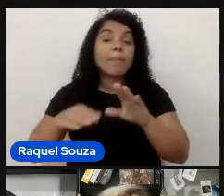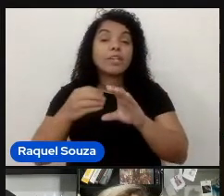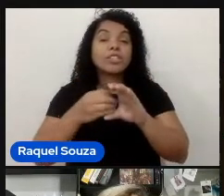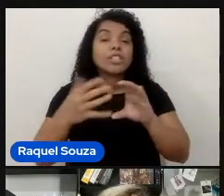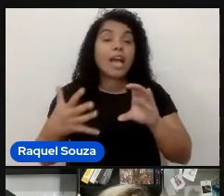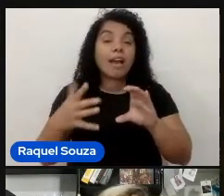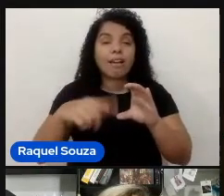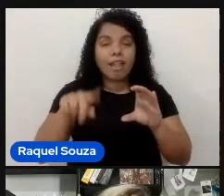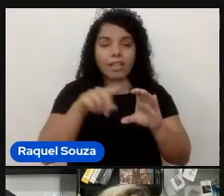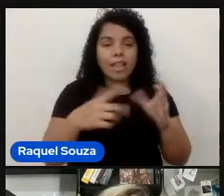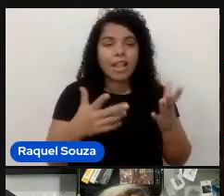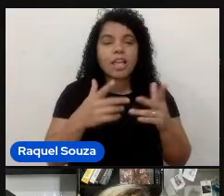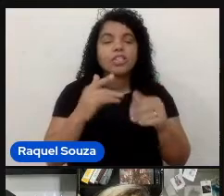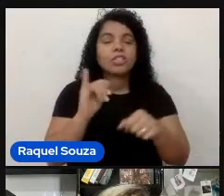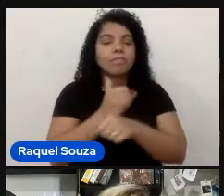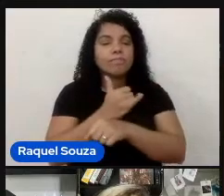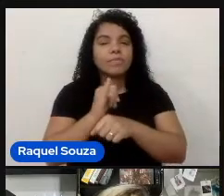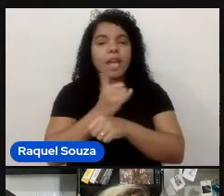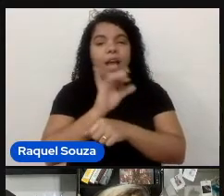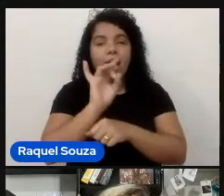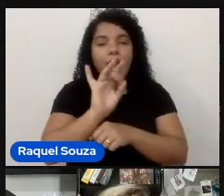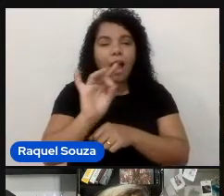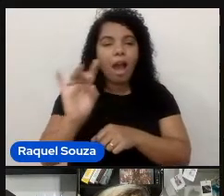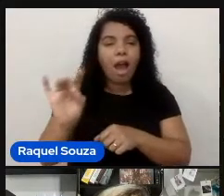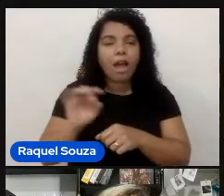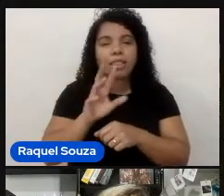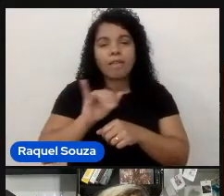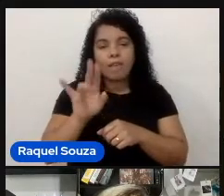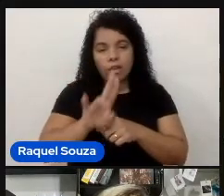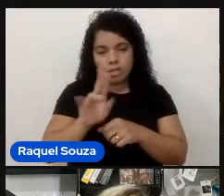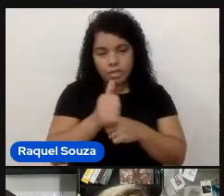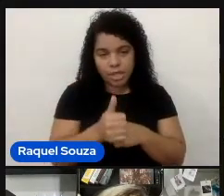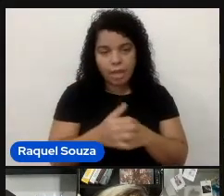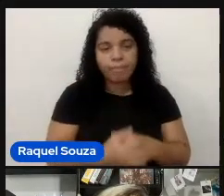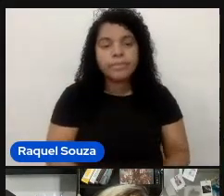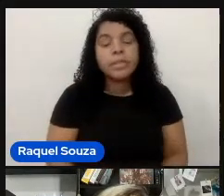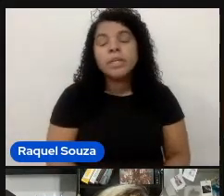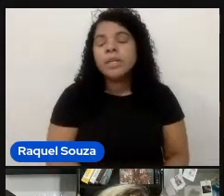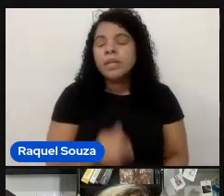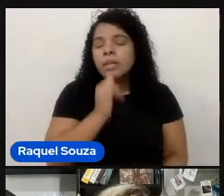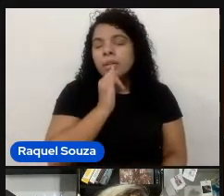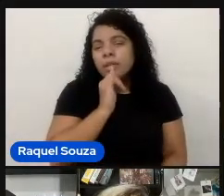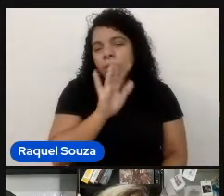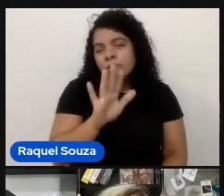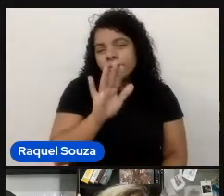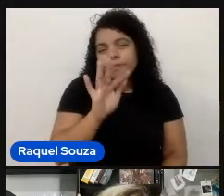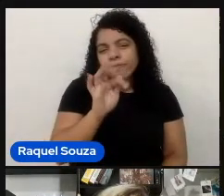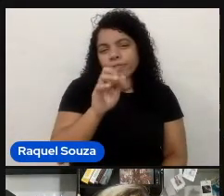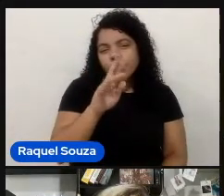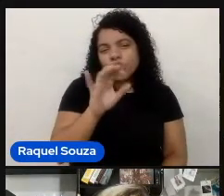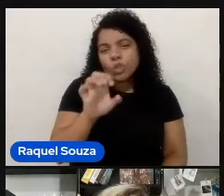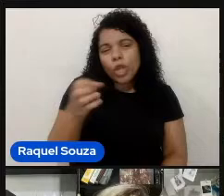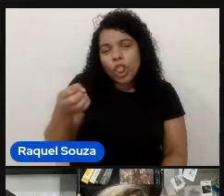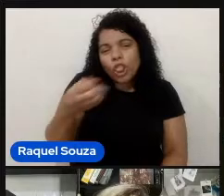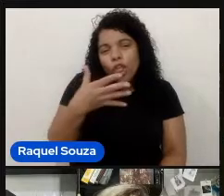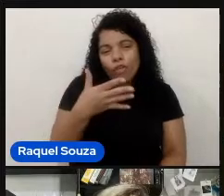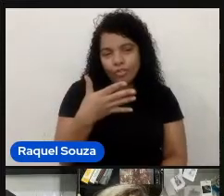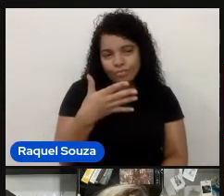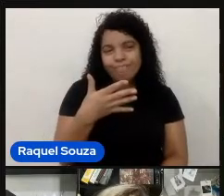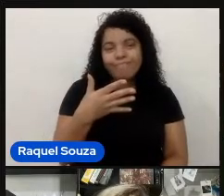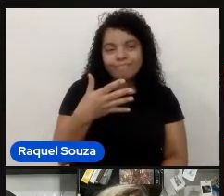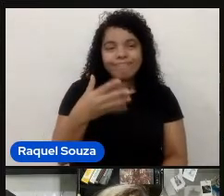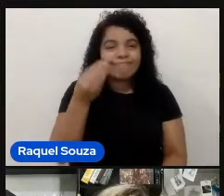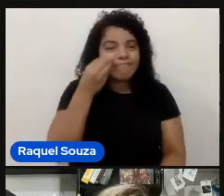característica e da estratégia que cada um vai utilizar. Mas vamos supor que nós temos uma feature nova para fazer o teste, ali tudo